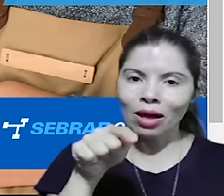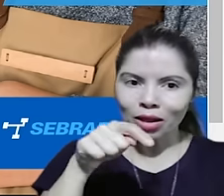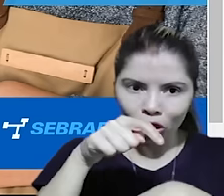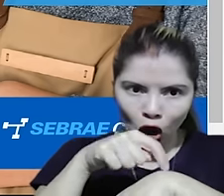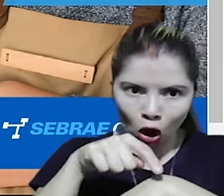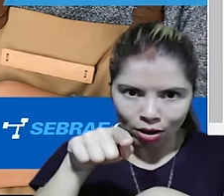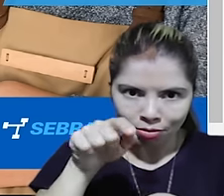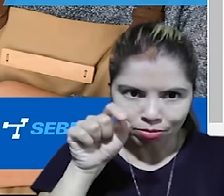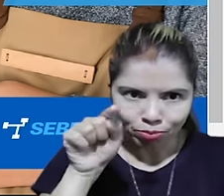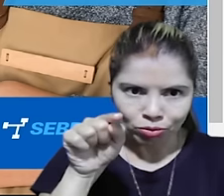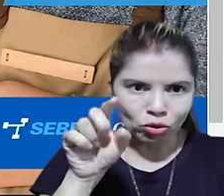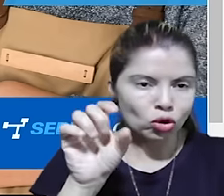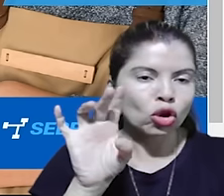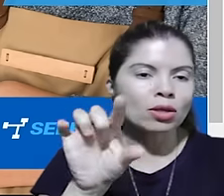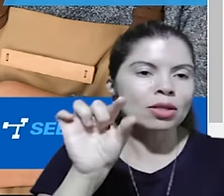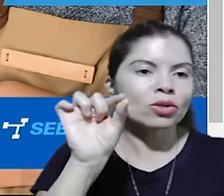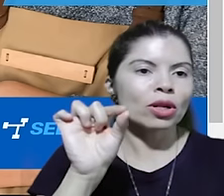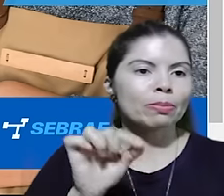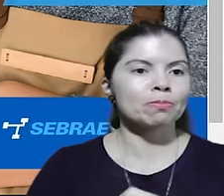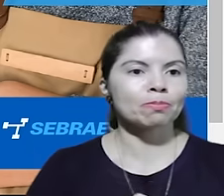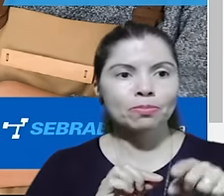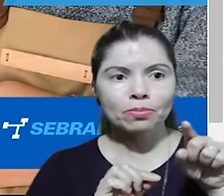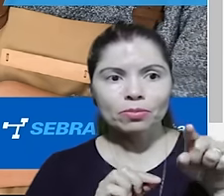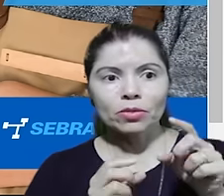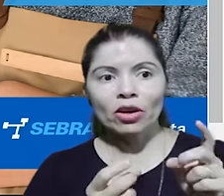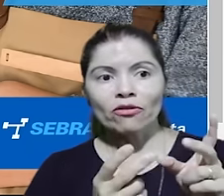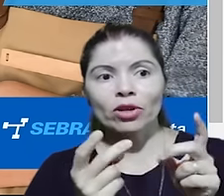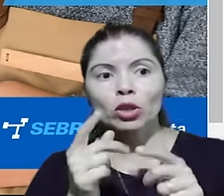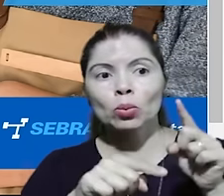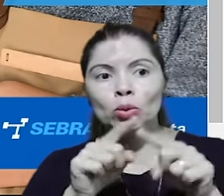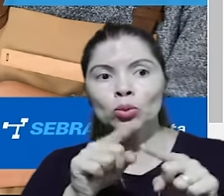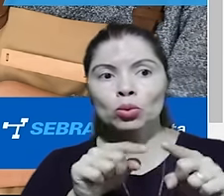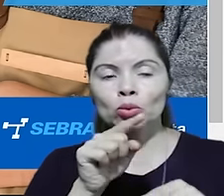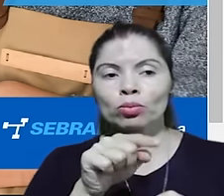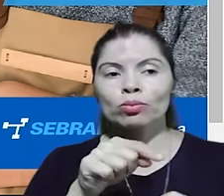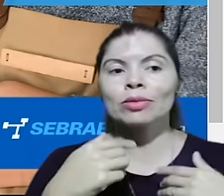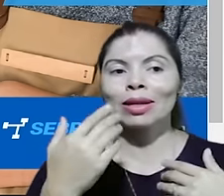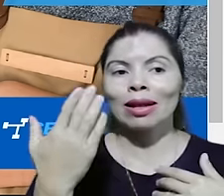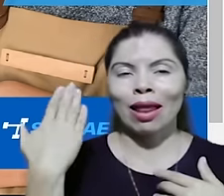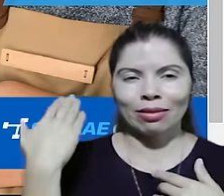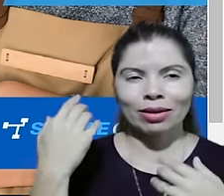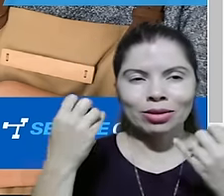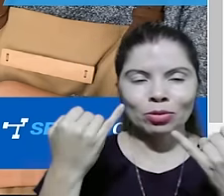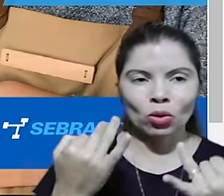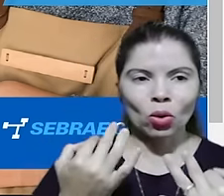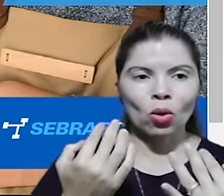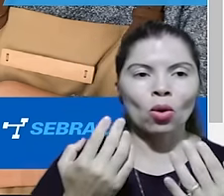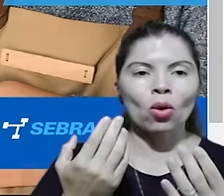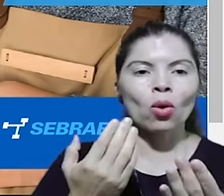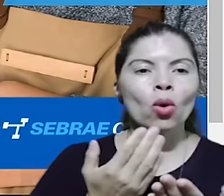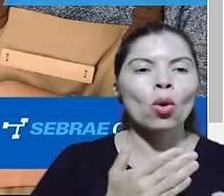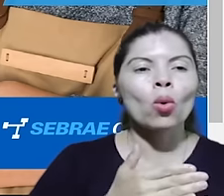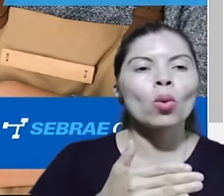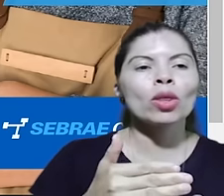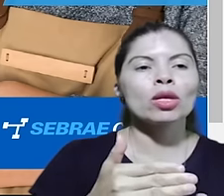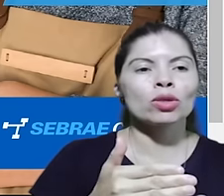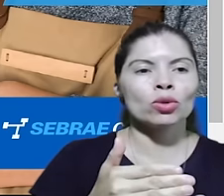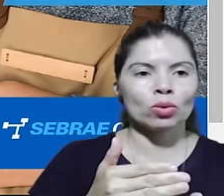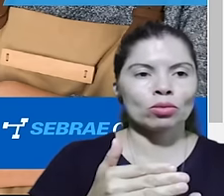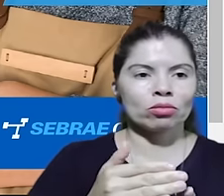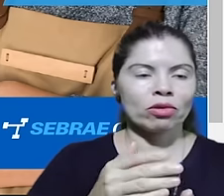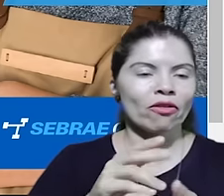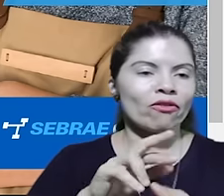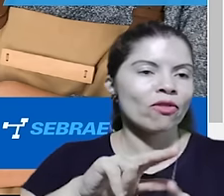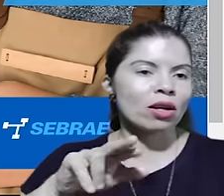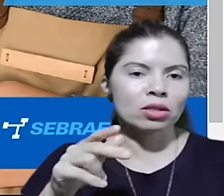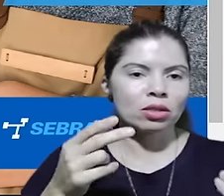do produto eu vou selecionar essa natureza lá atrás lembra quando a gente vai falando de natureza da operação a gente cria várias naturezas também pode inserir